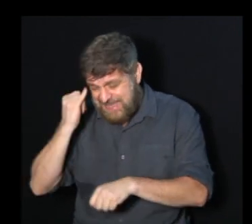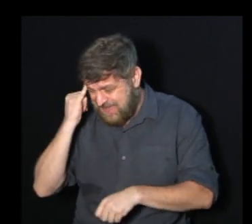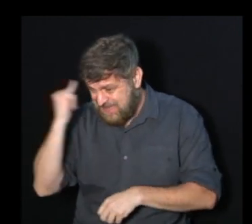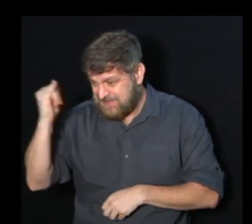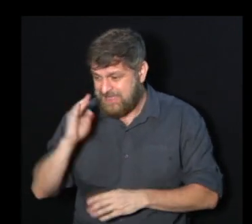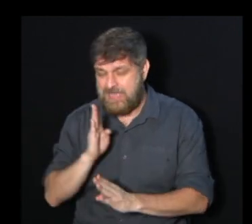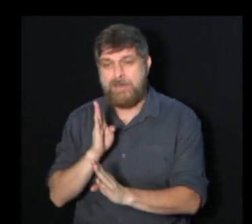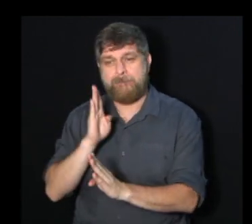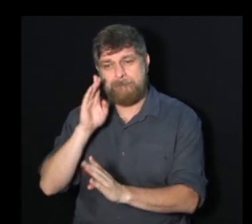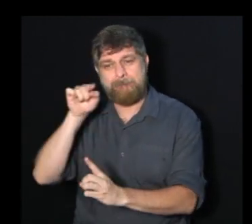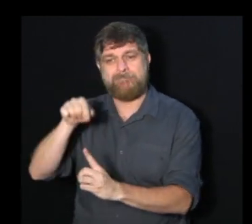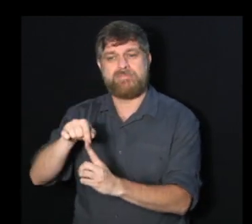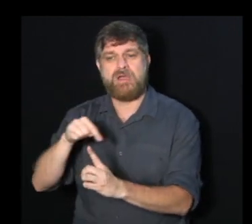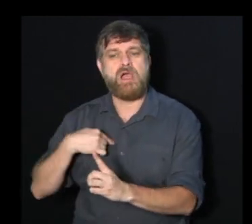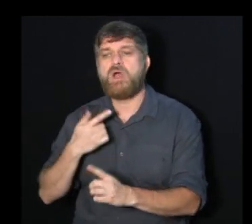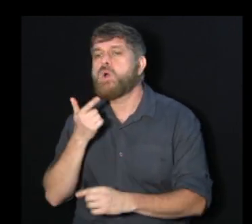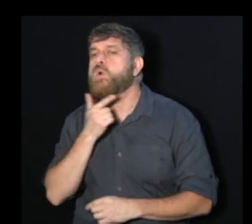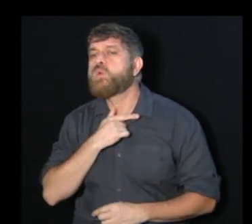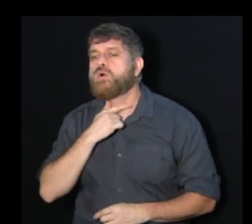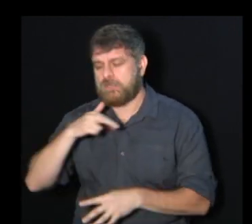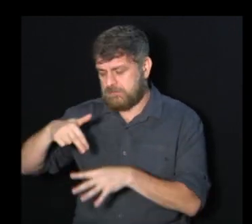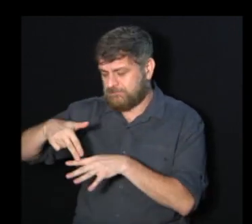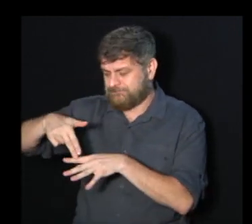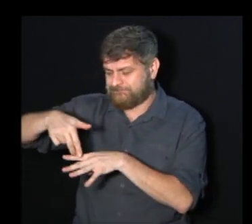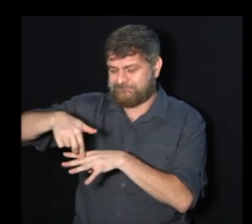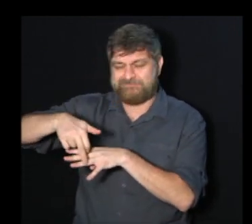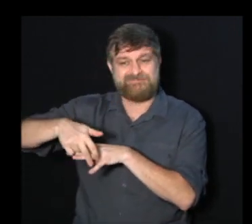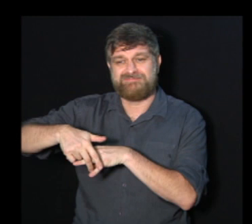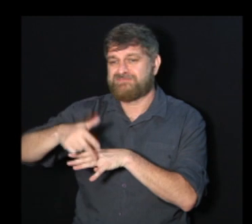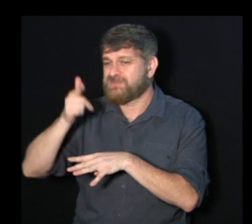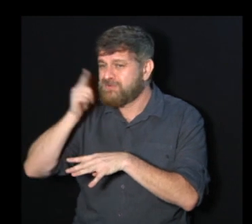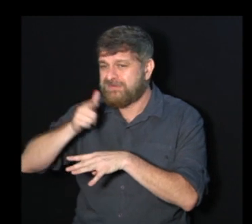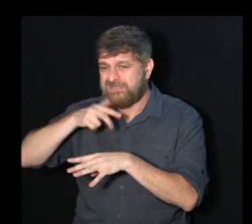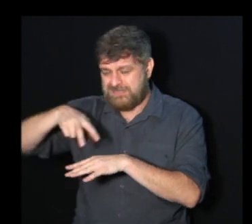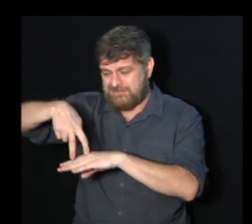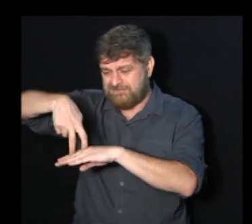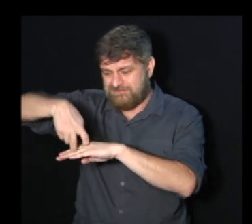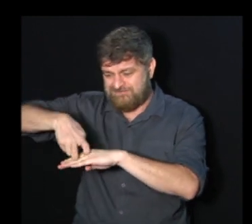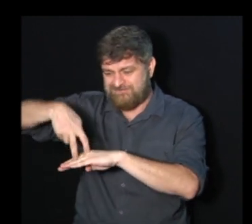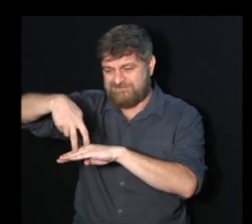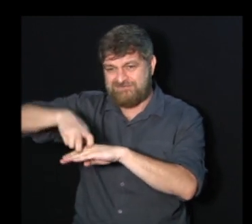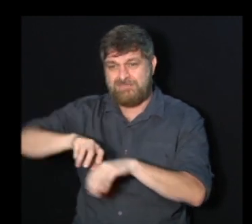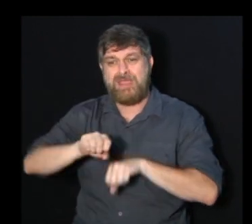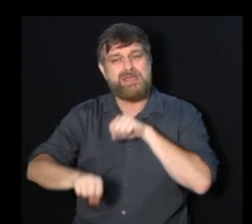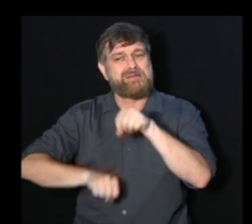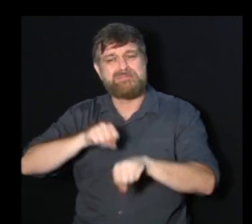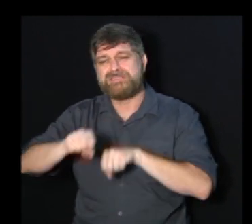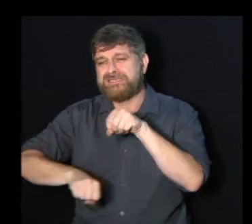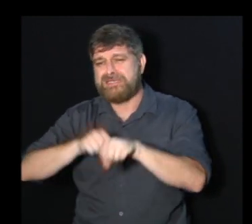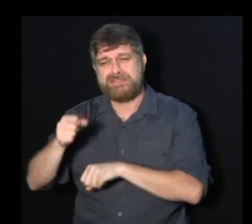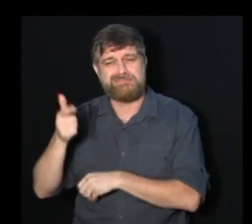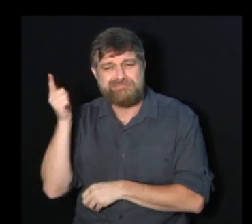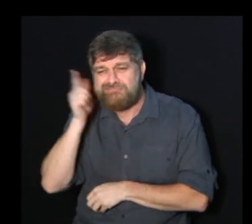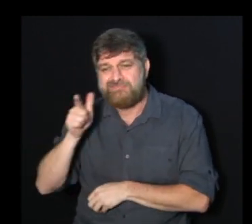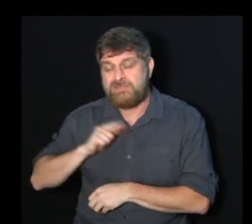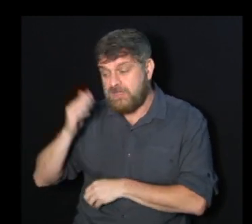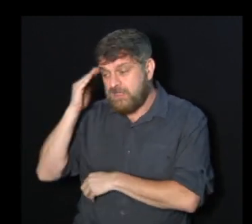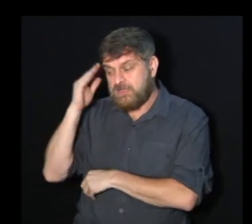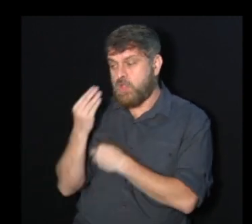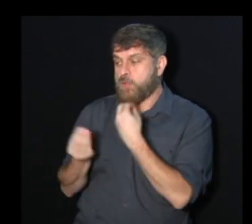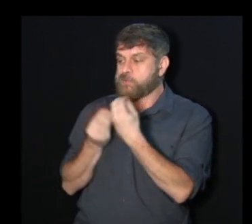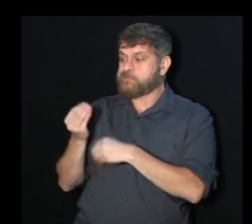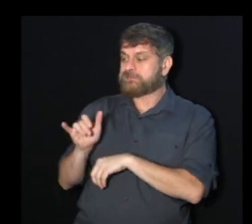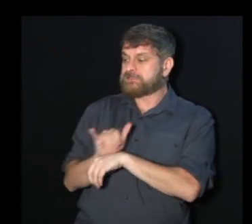é essa. Eu não consigo descer a escada, eu não consigo agachar, eu não consigo andar de bicicleta. É entender qual que é o melhor